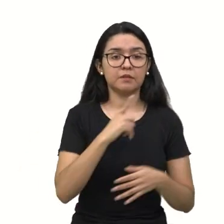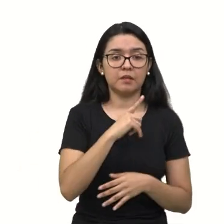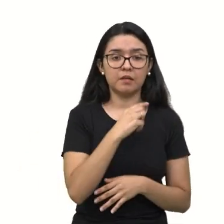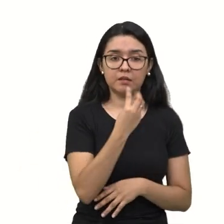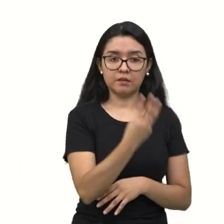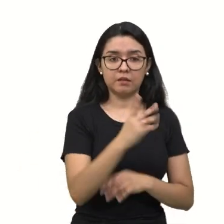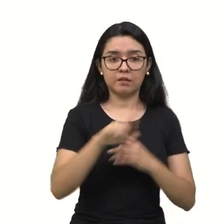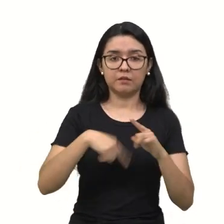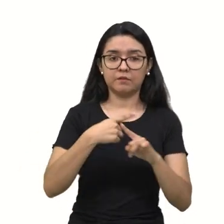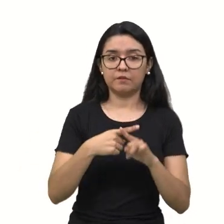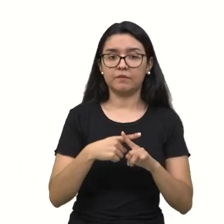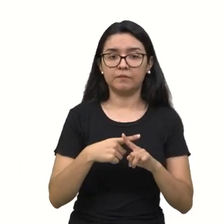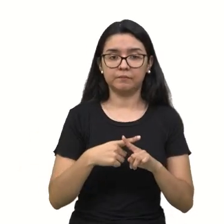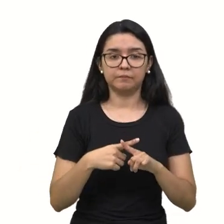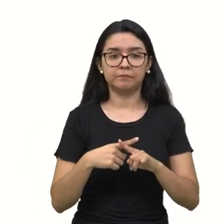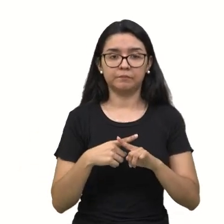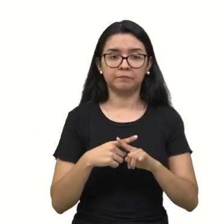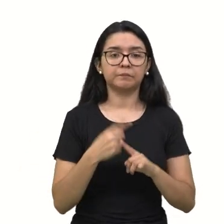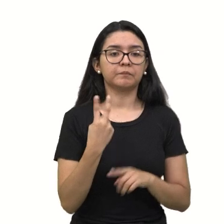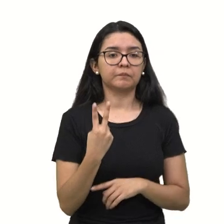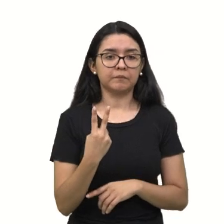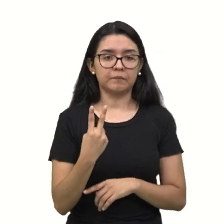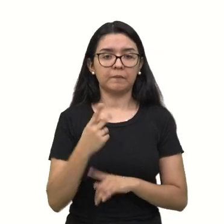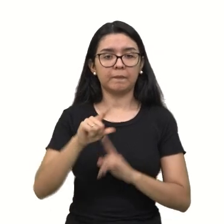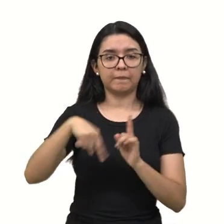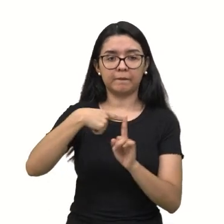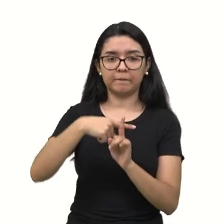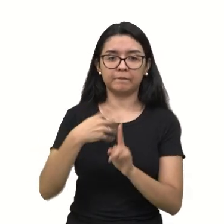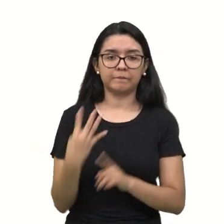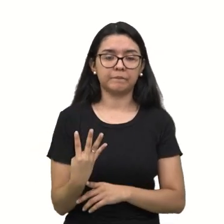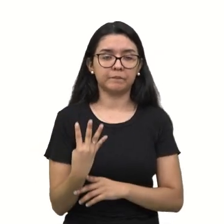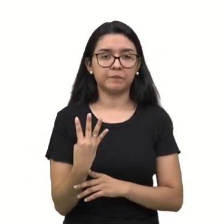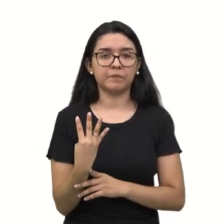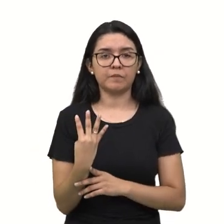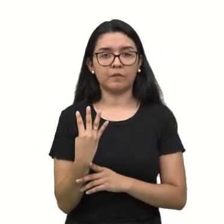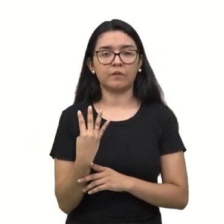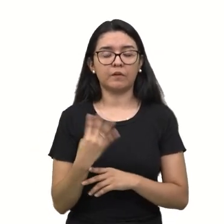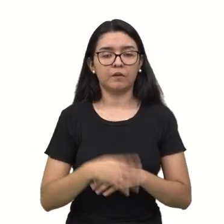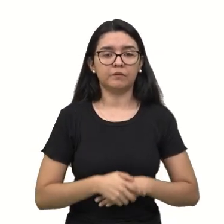que multiplica 2 mais 4.